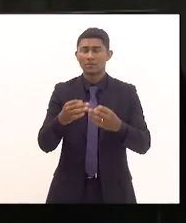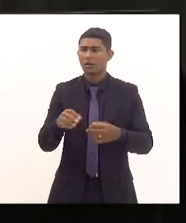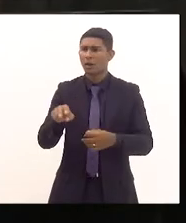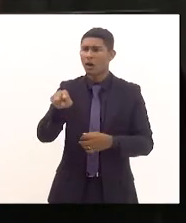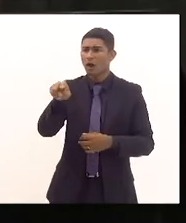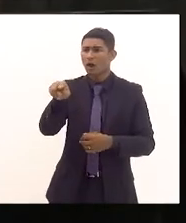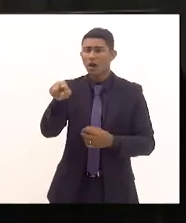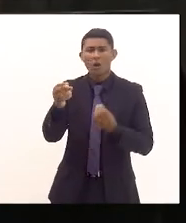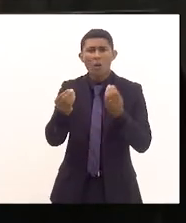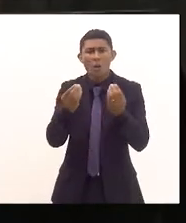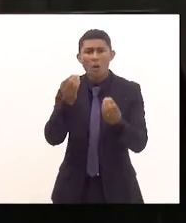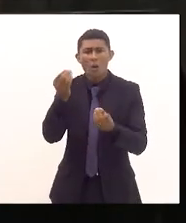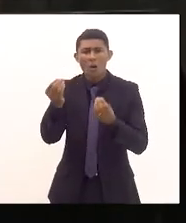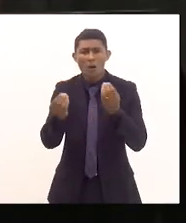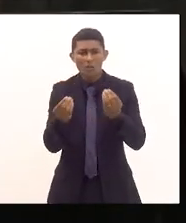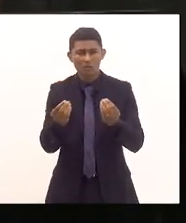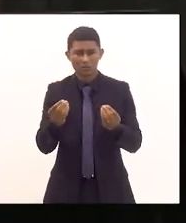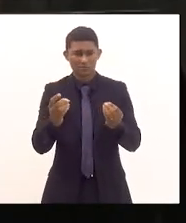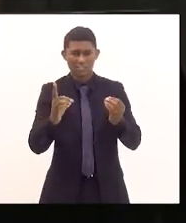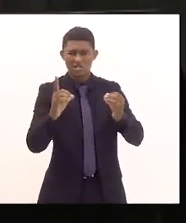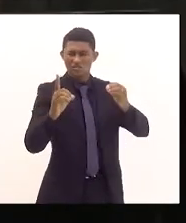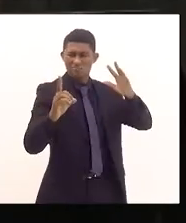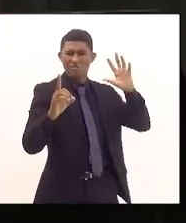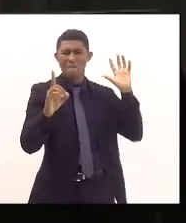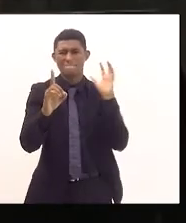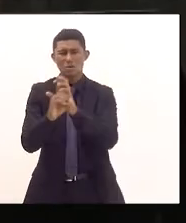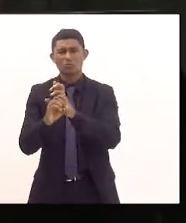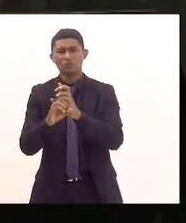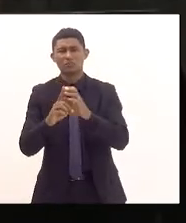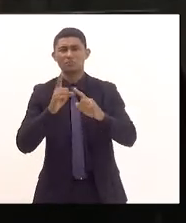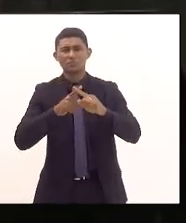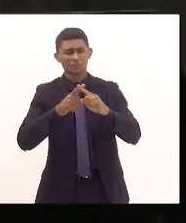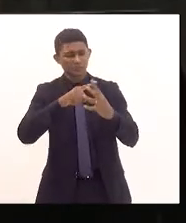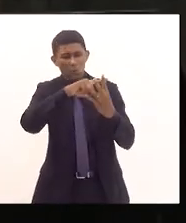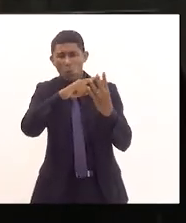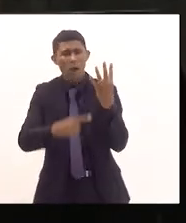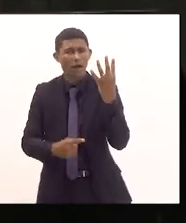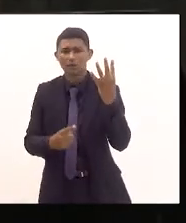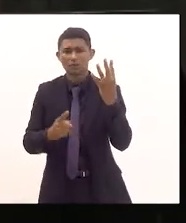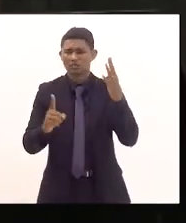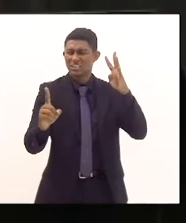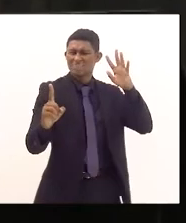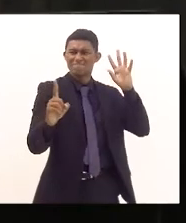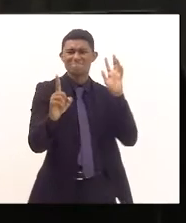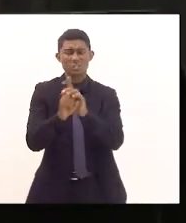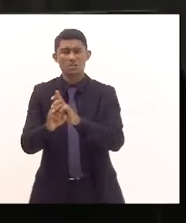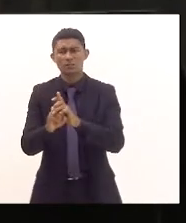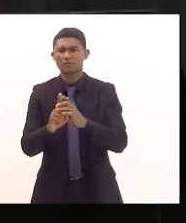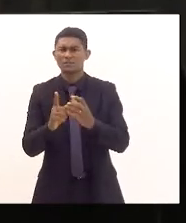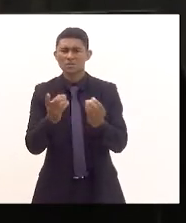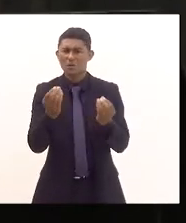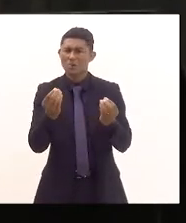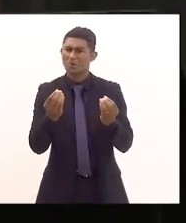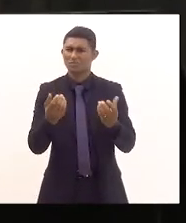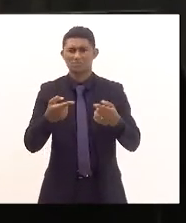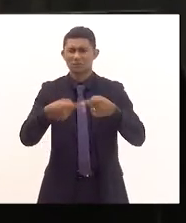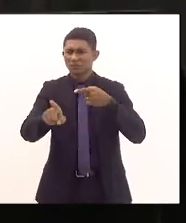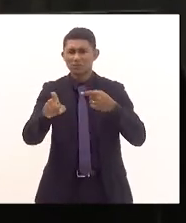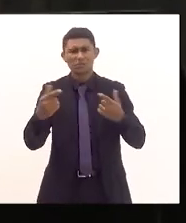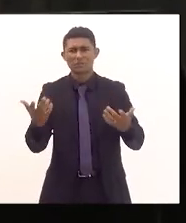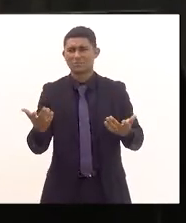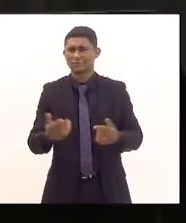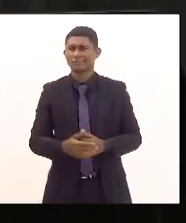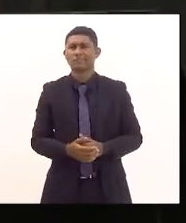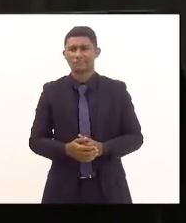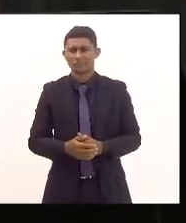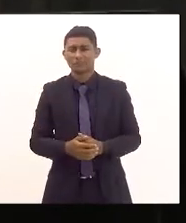injusta agressão de uma covarde agressão que quatro contra um é coisa de covarde eu trouxe